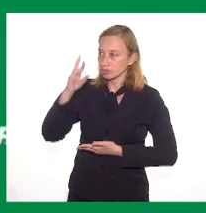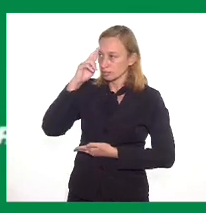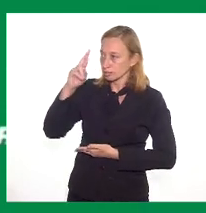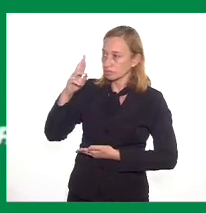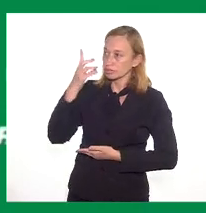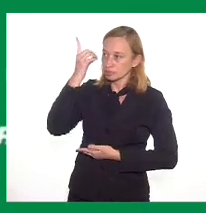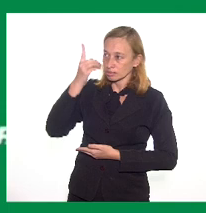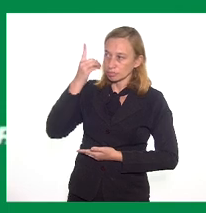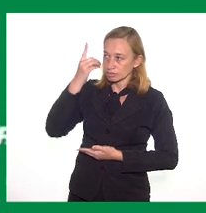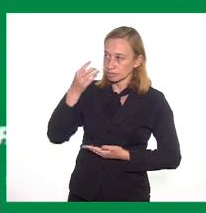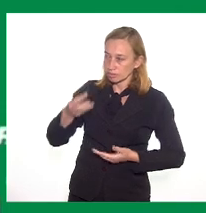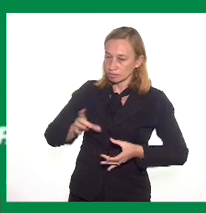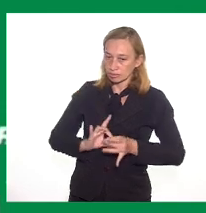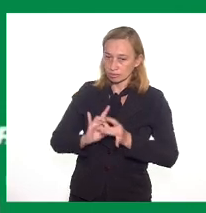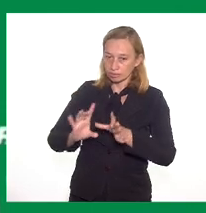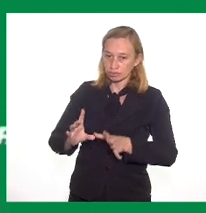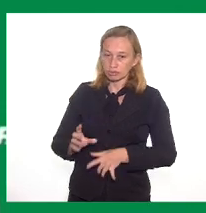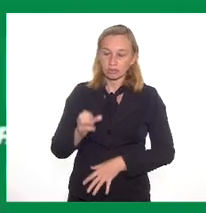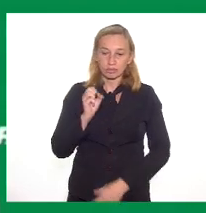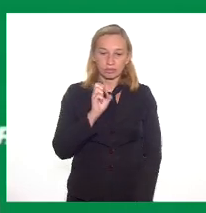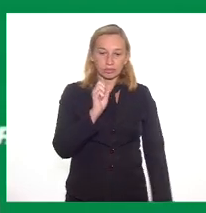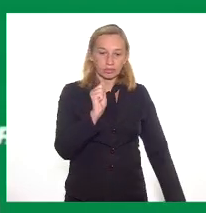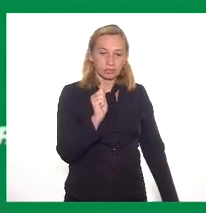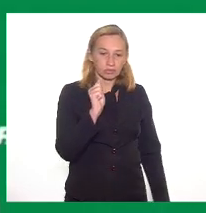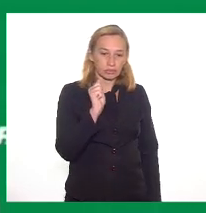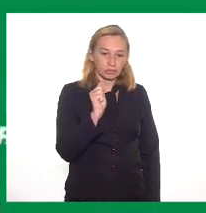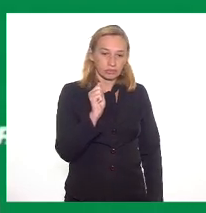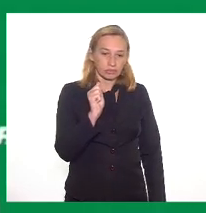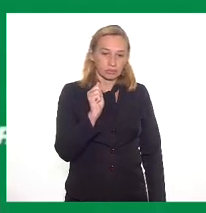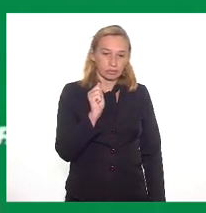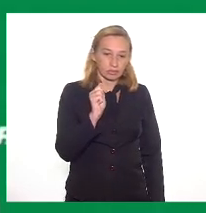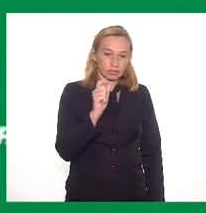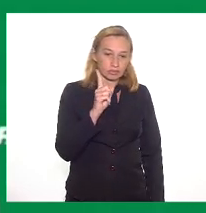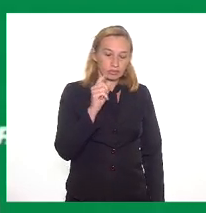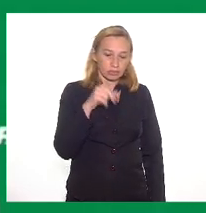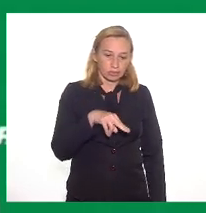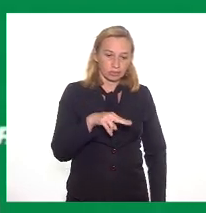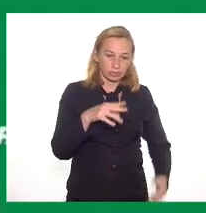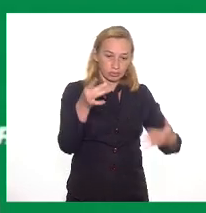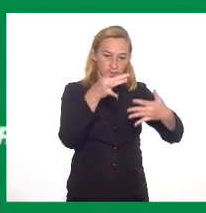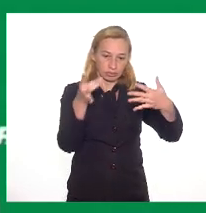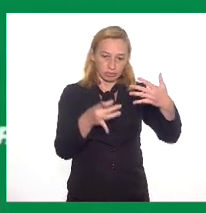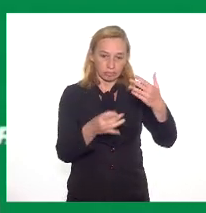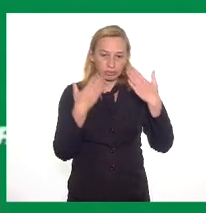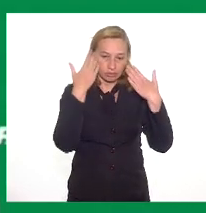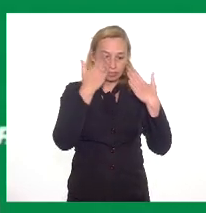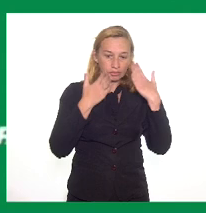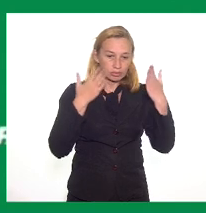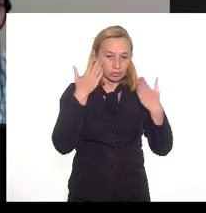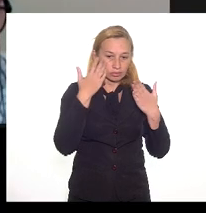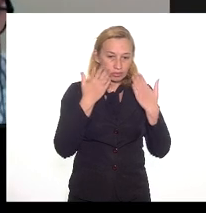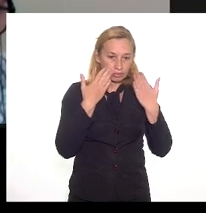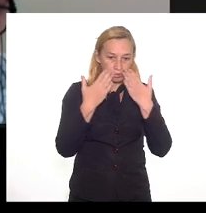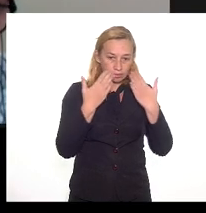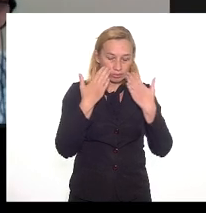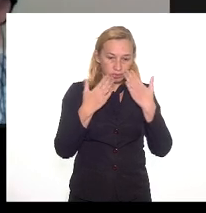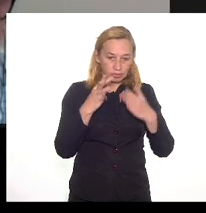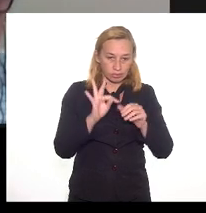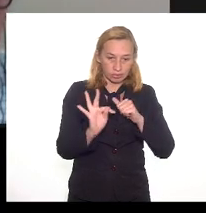deputada, o Dan, para fazer o detalhamento aqui com a apresentação técnica.